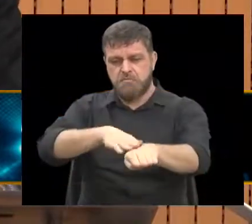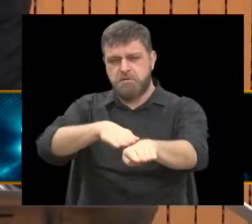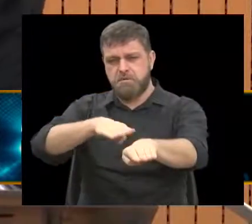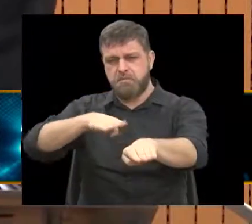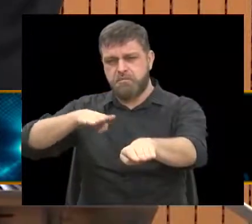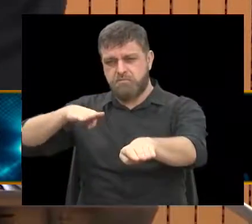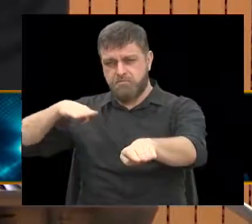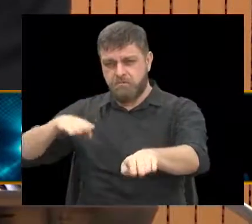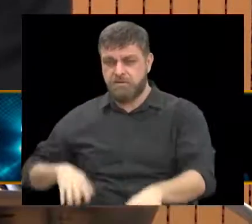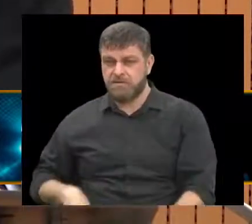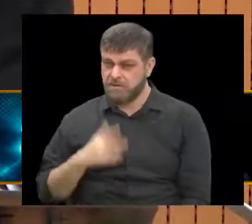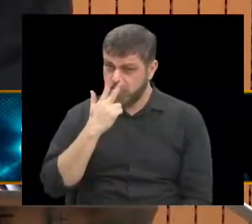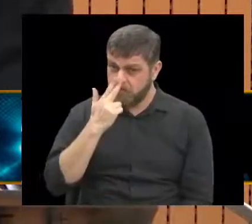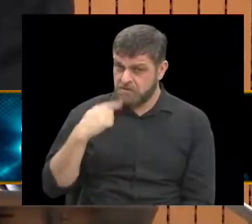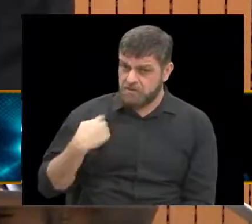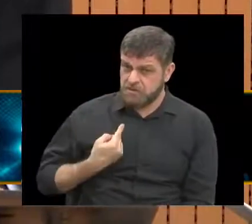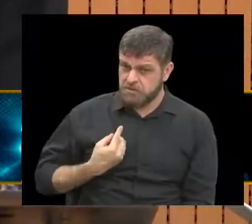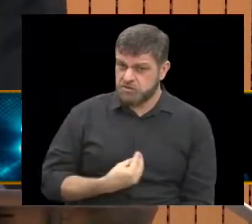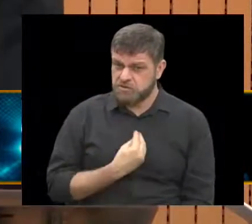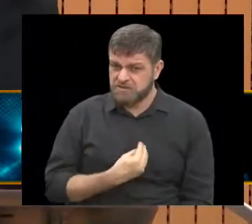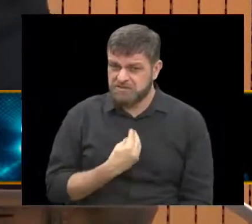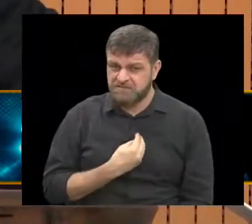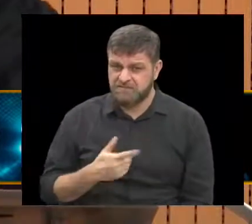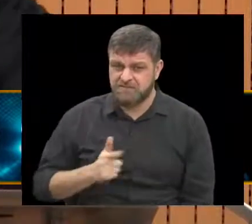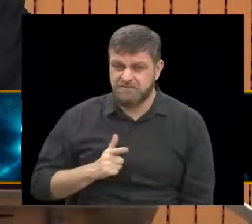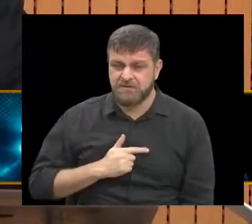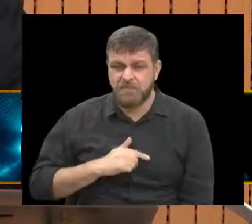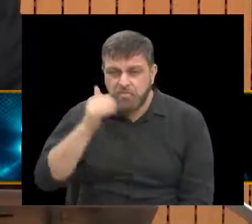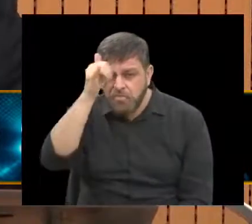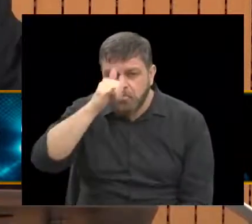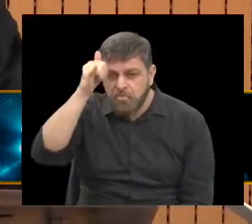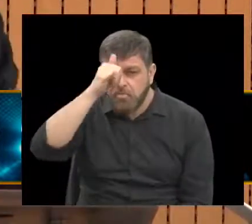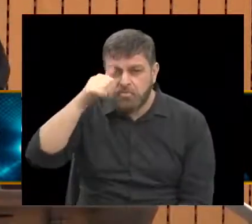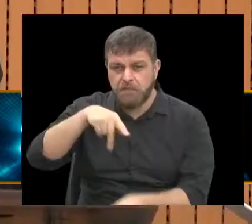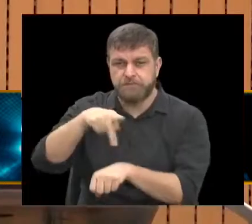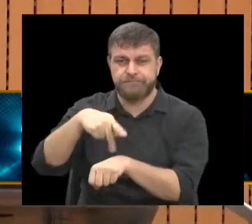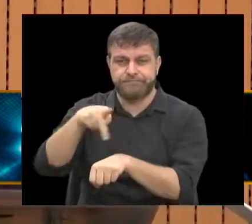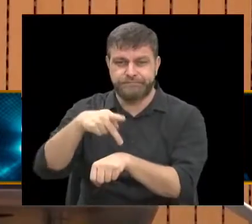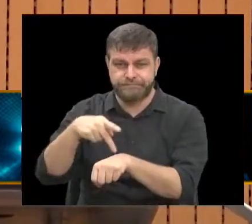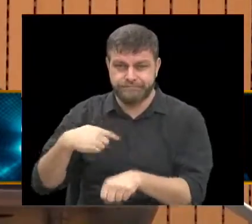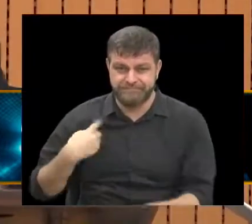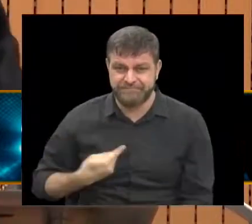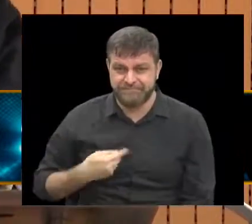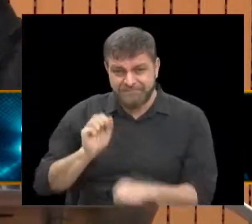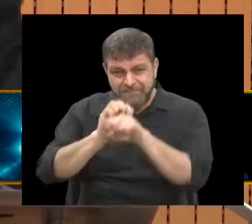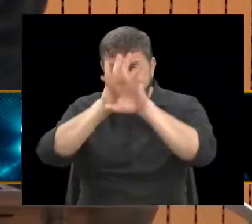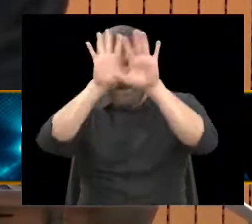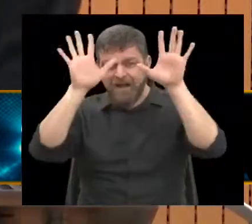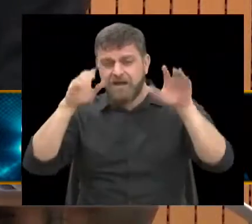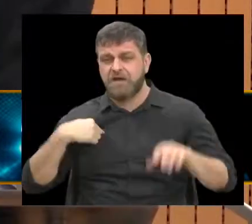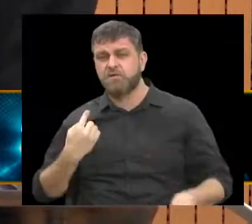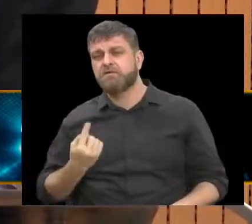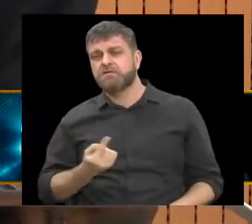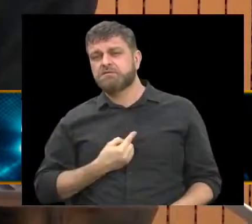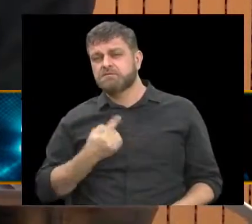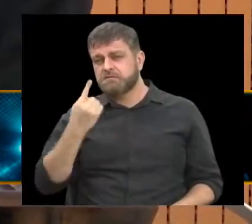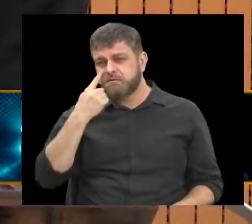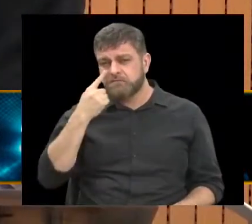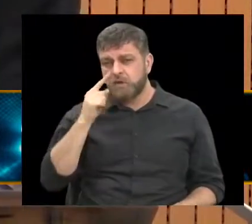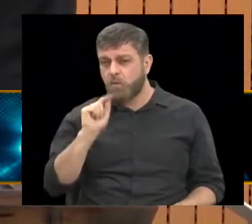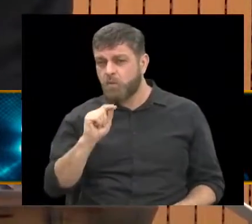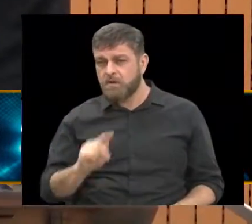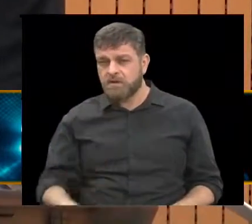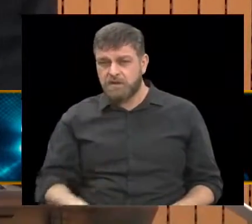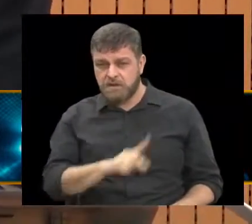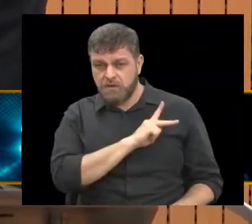Meus amigos, a impressão que se tem é que nós vivemos numa república de patetas. Isso fica muito claro quando você vê o governo